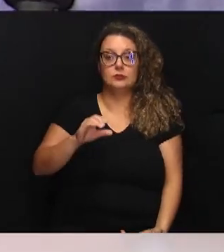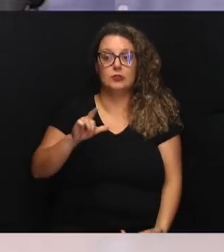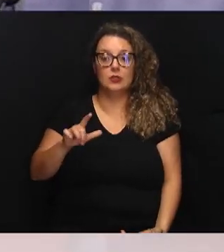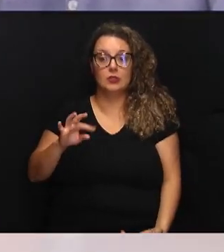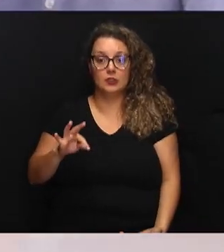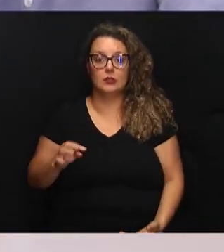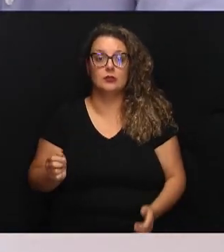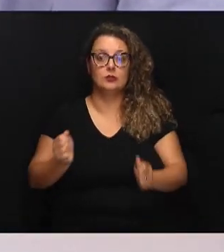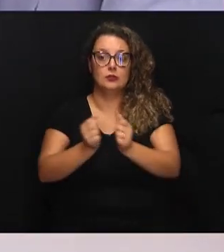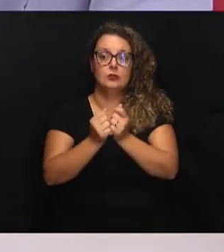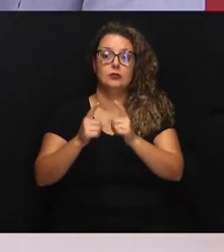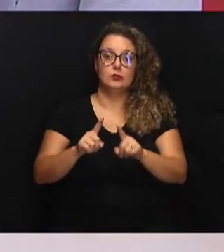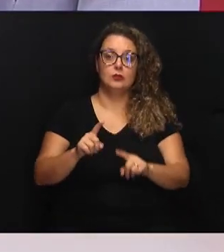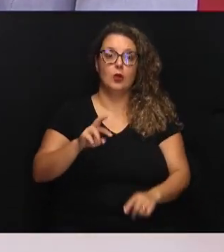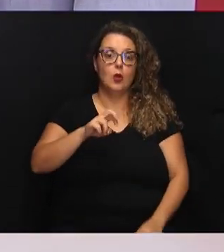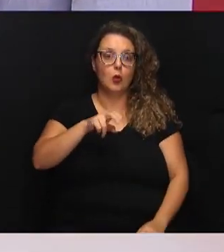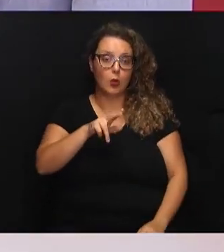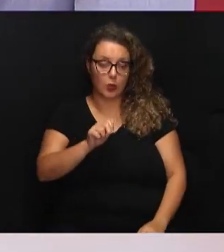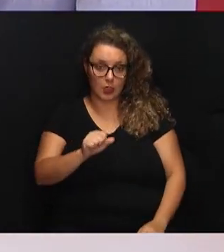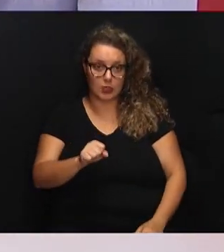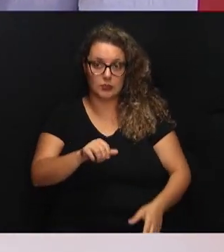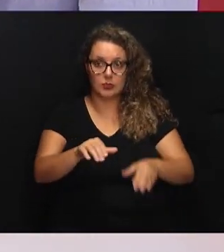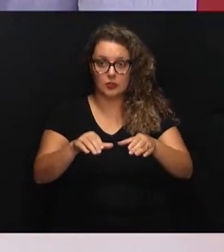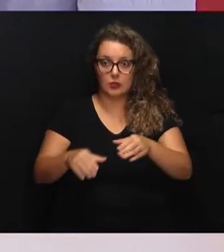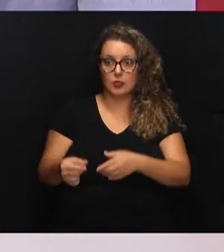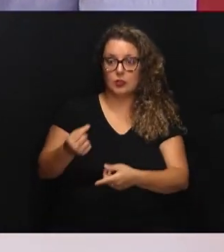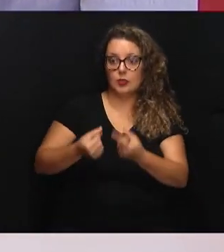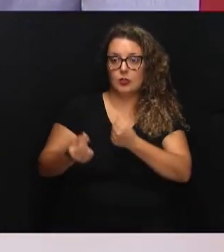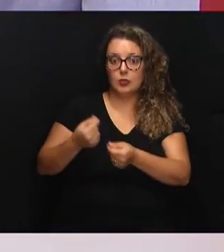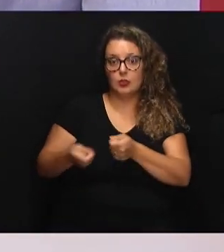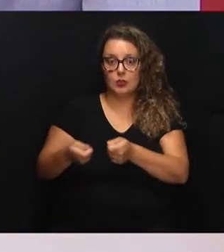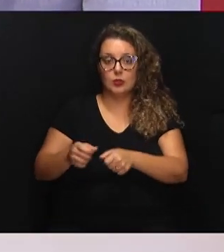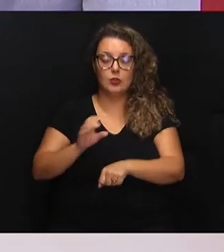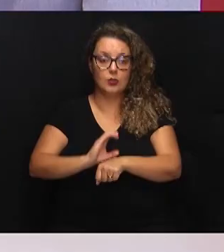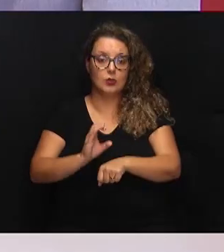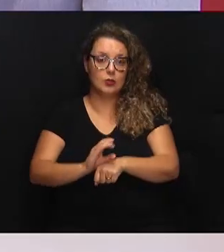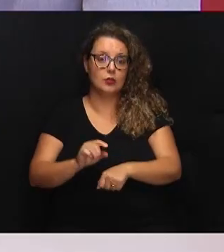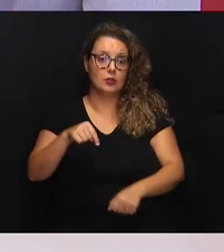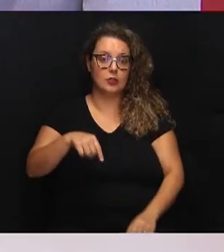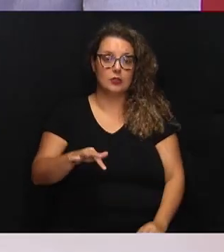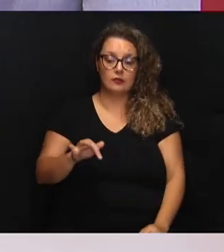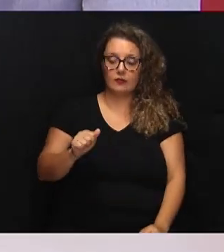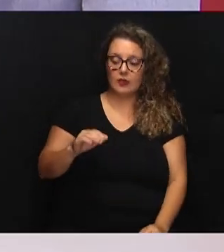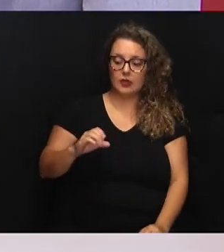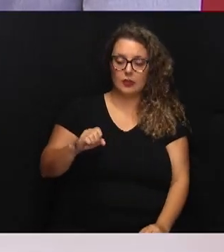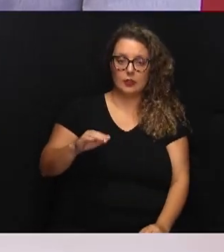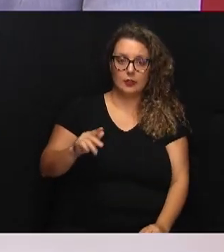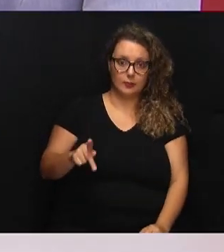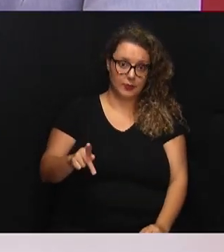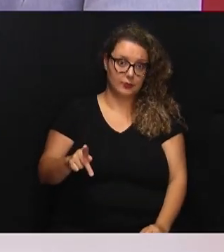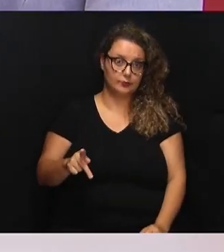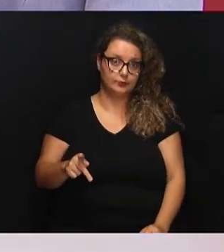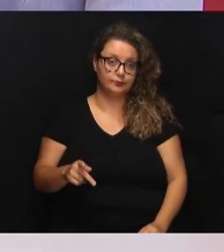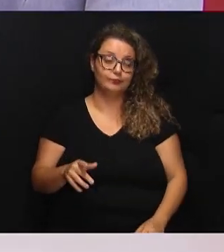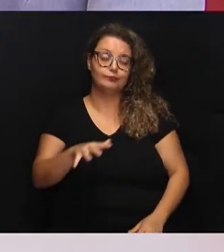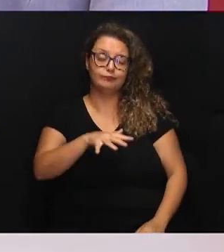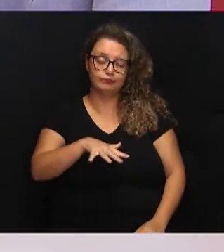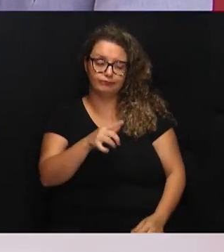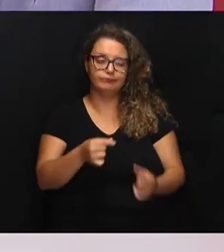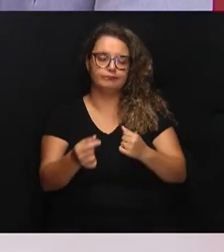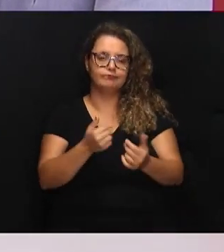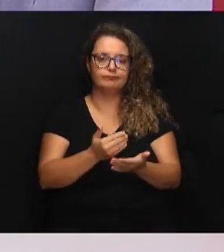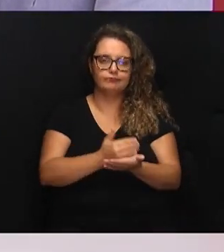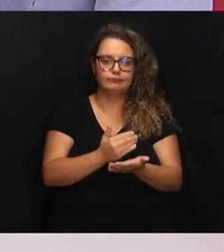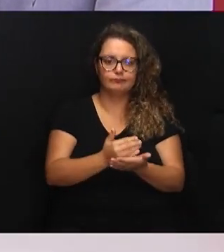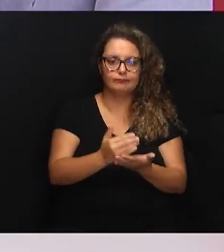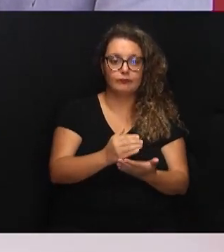Augusto Ruas, coordenador do curso de Economia aqui da Facamp. Professor, o mundo do crédito, ganhou uma nova linha, o